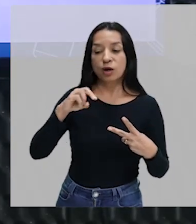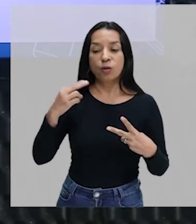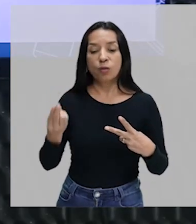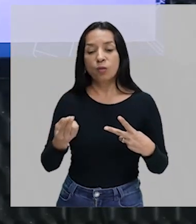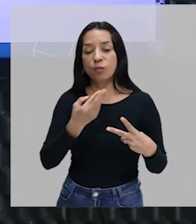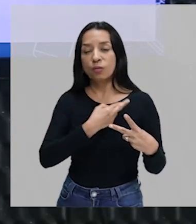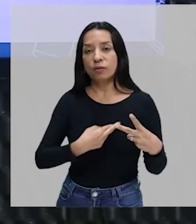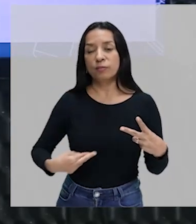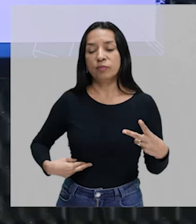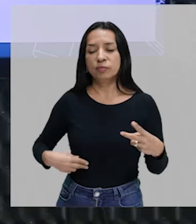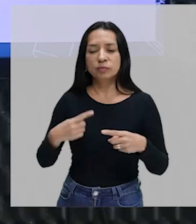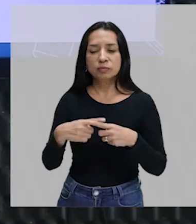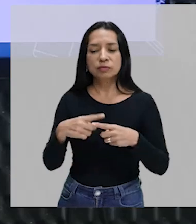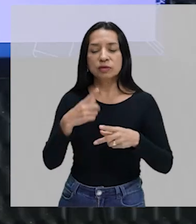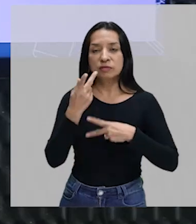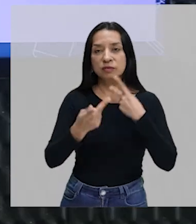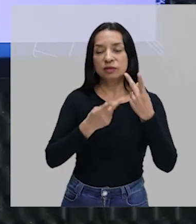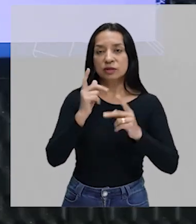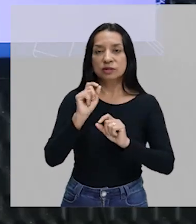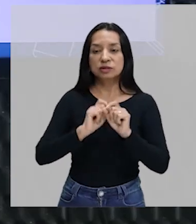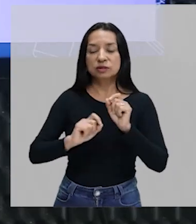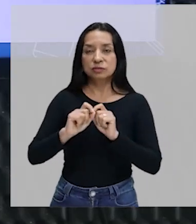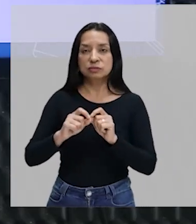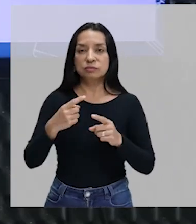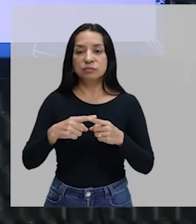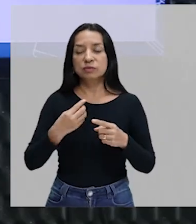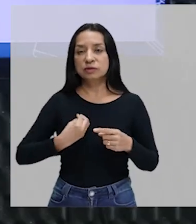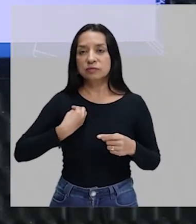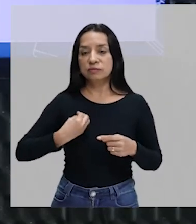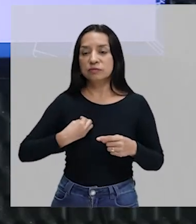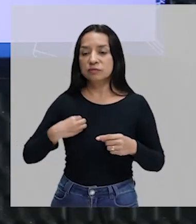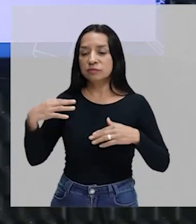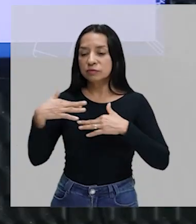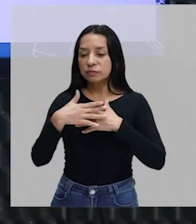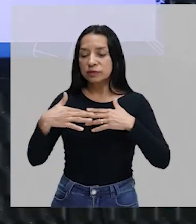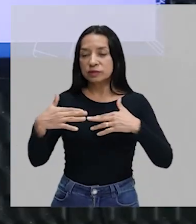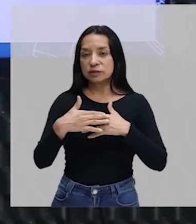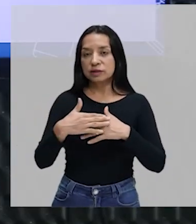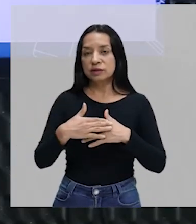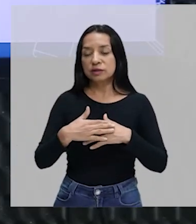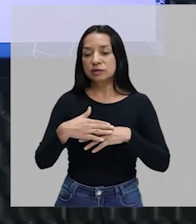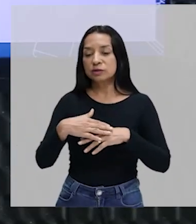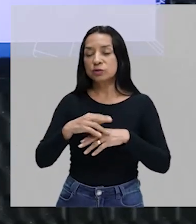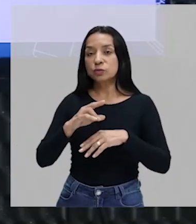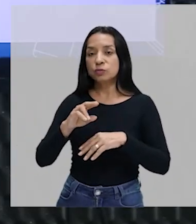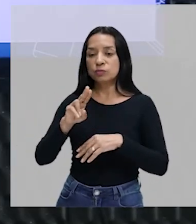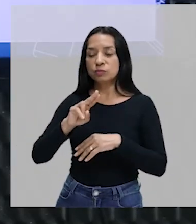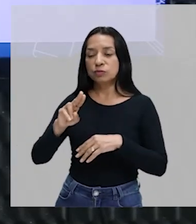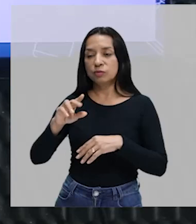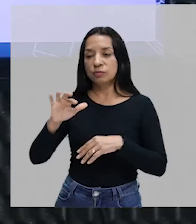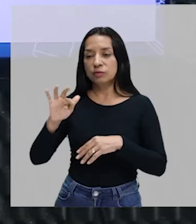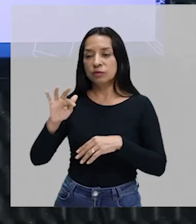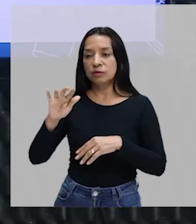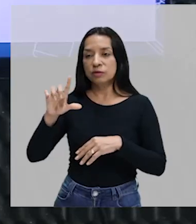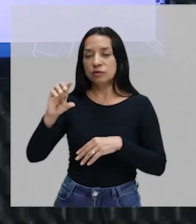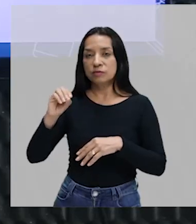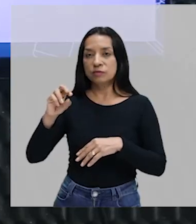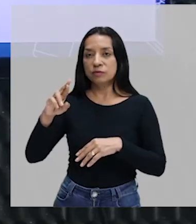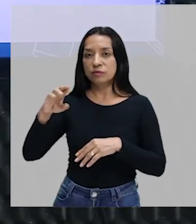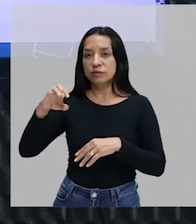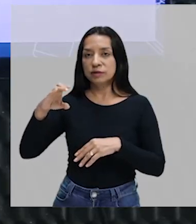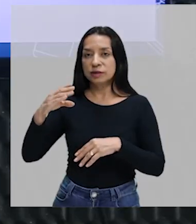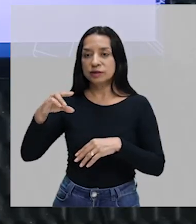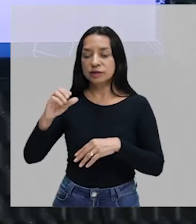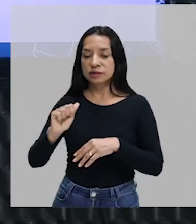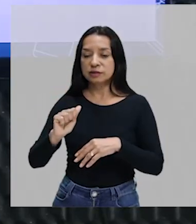Mas por que ele diz isso? Porque ele vive numa cidade chamada Florença, que é uma cidade de